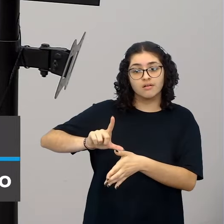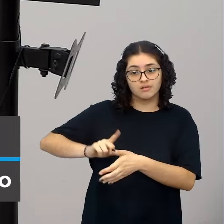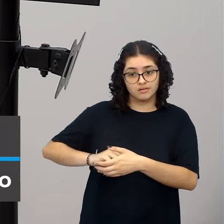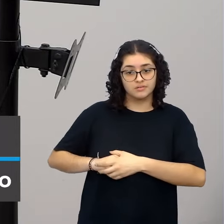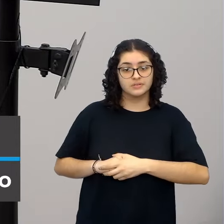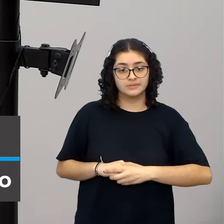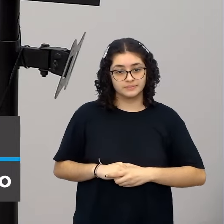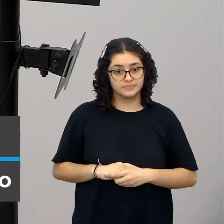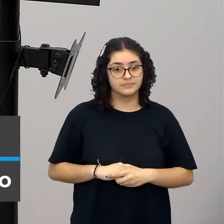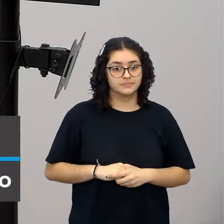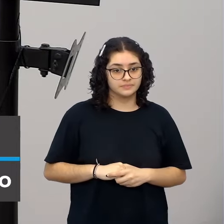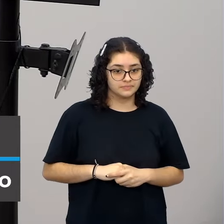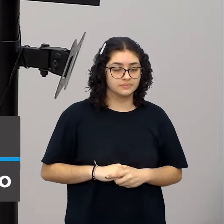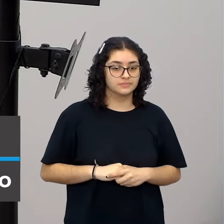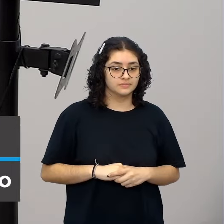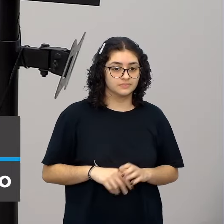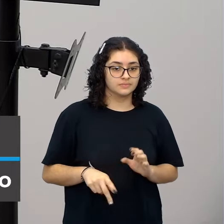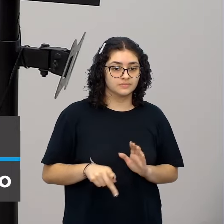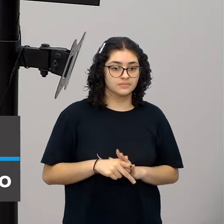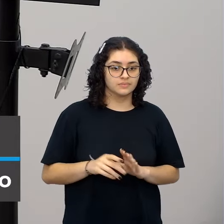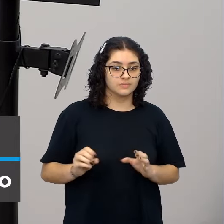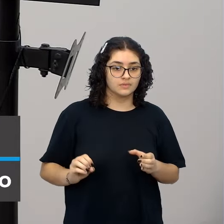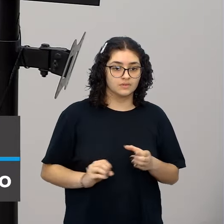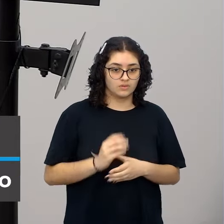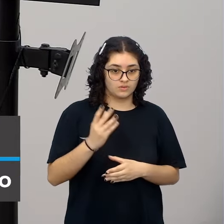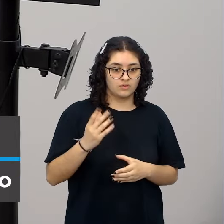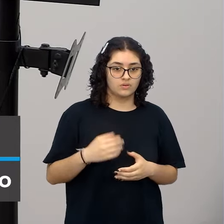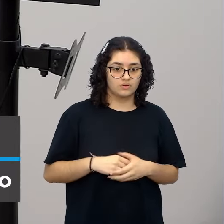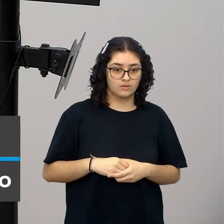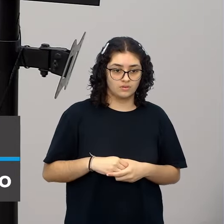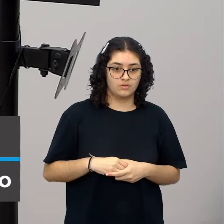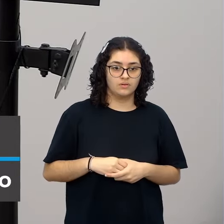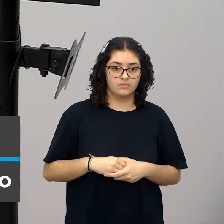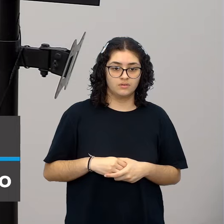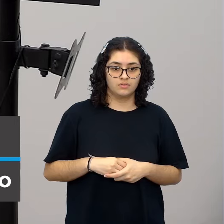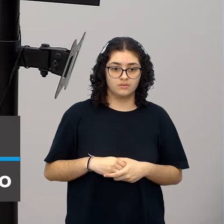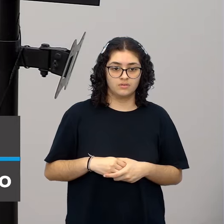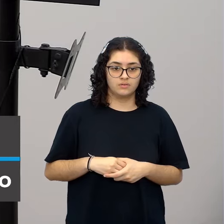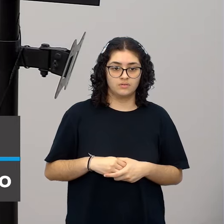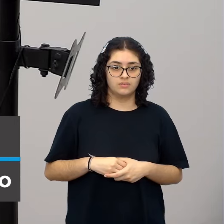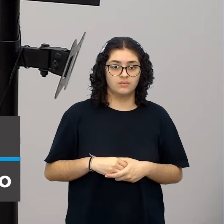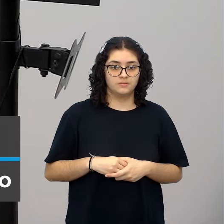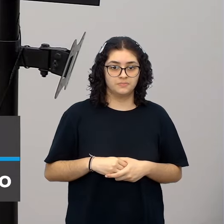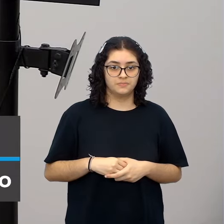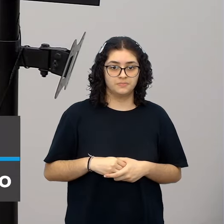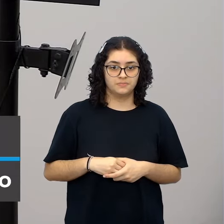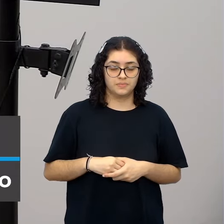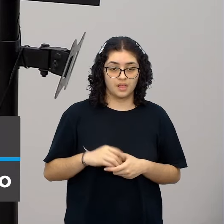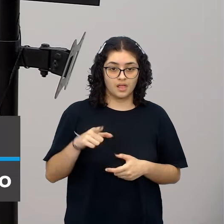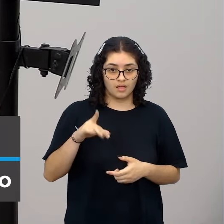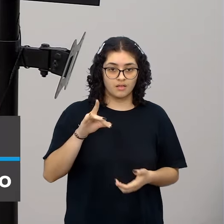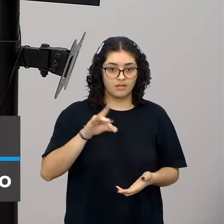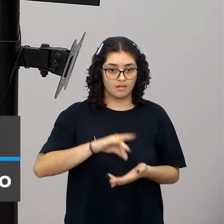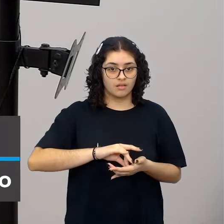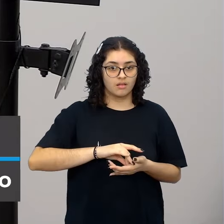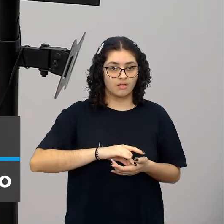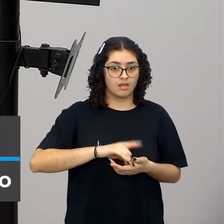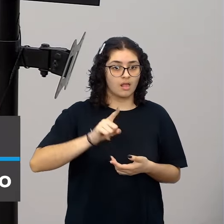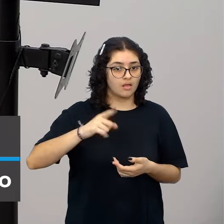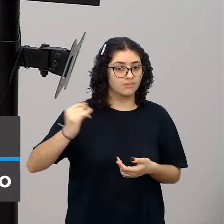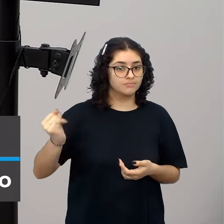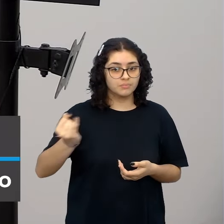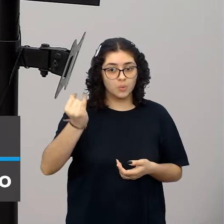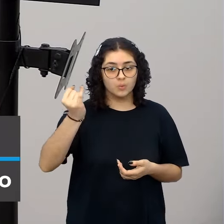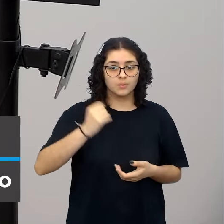entra na questão da inovação, né? Das descobertas, e isso realmente é de suma importância,